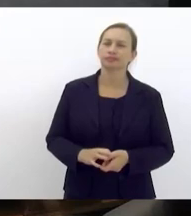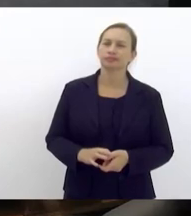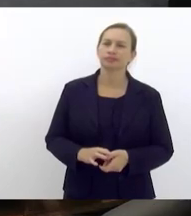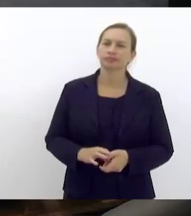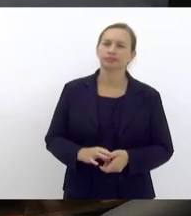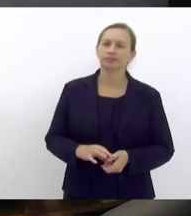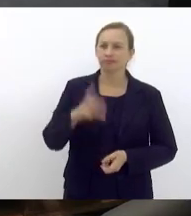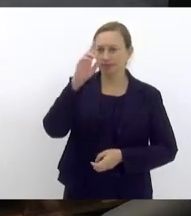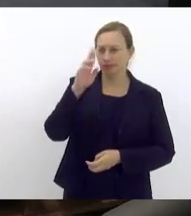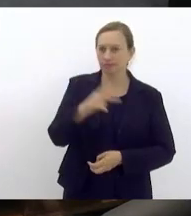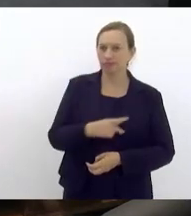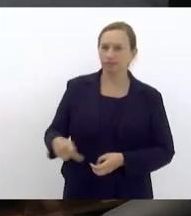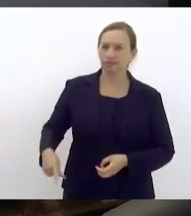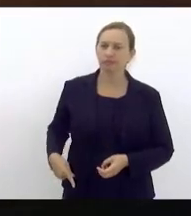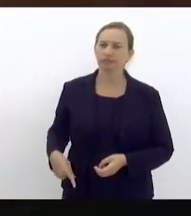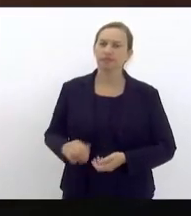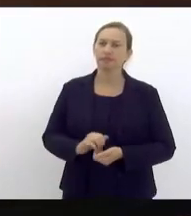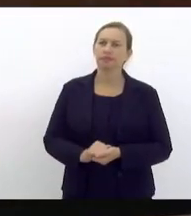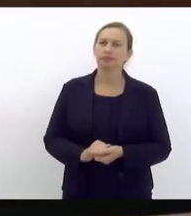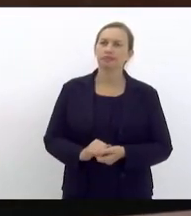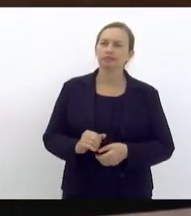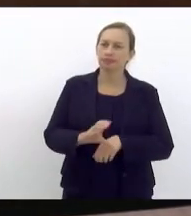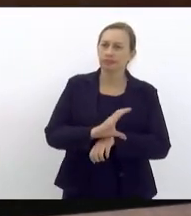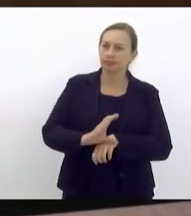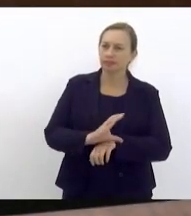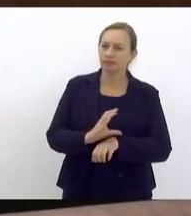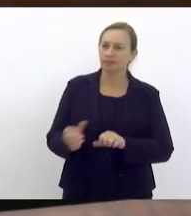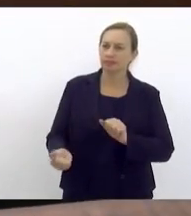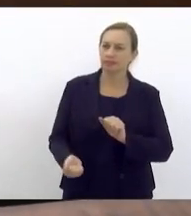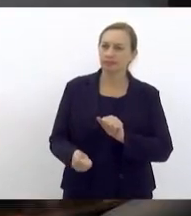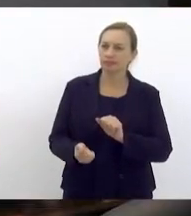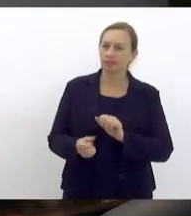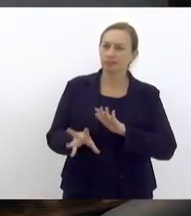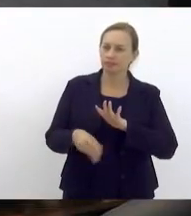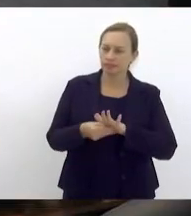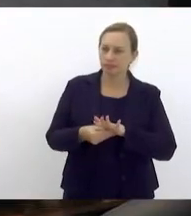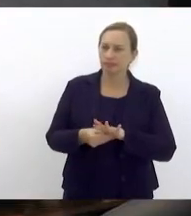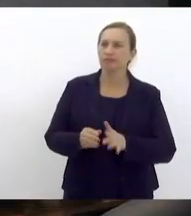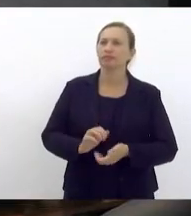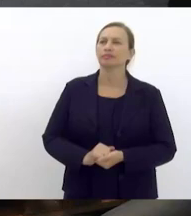senhora Presidente o parecer pela constitucionalidade com emendas